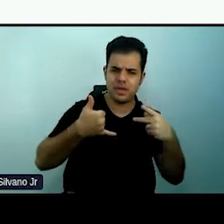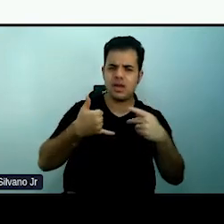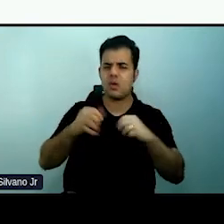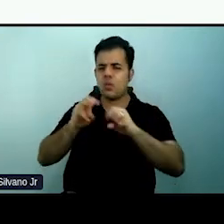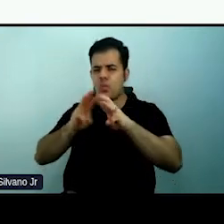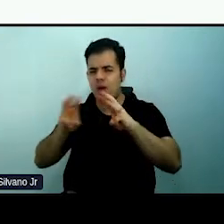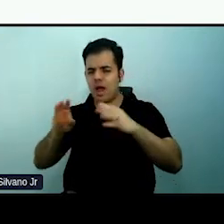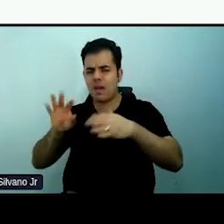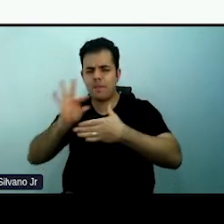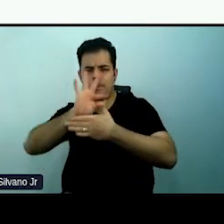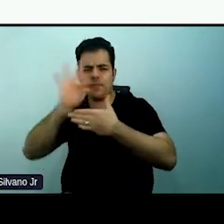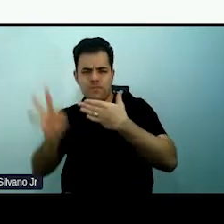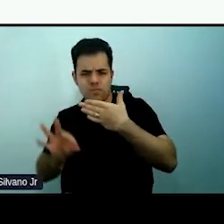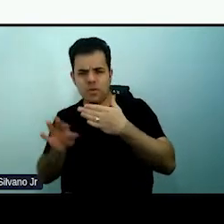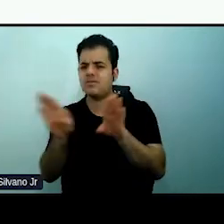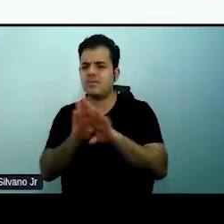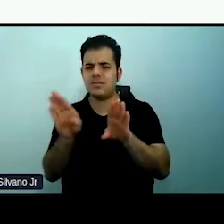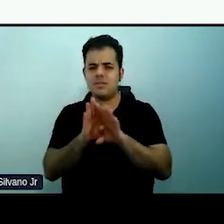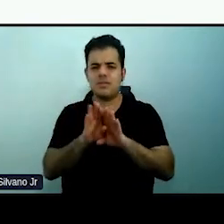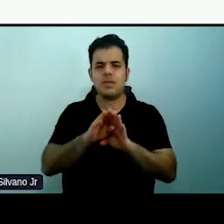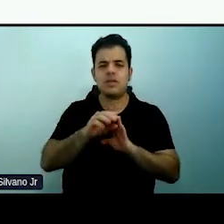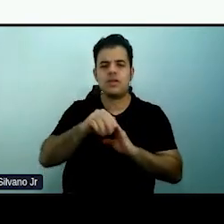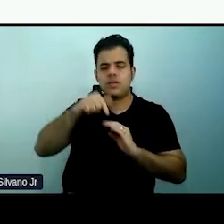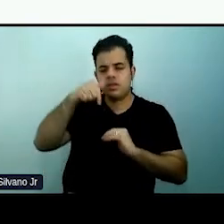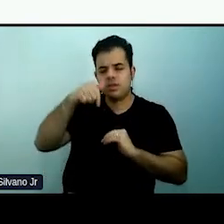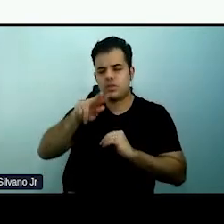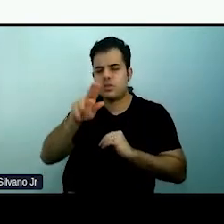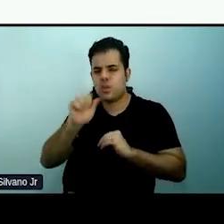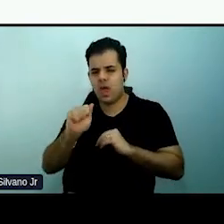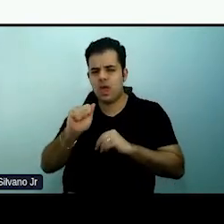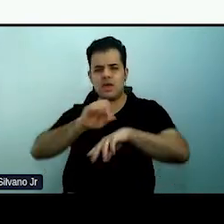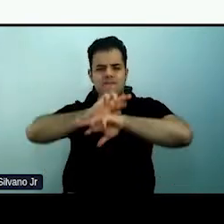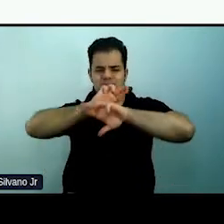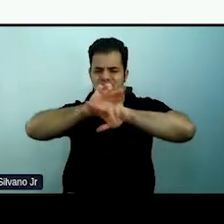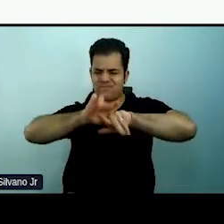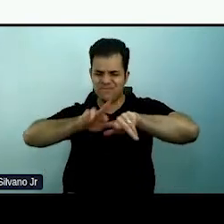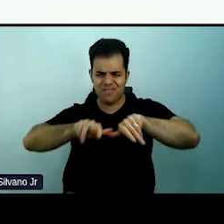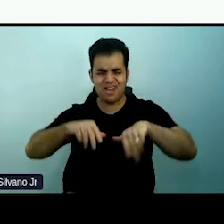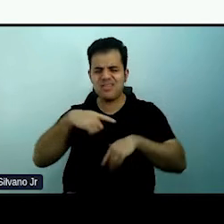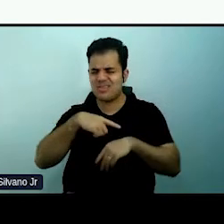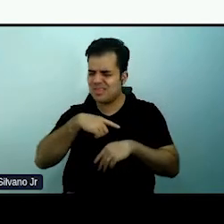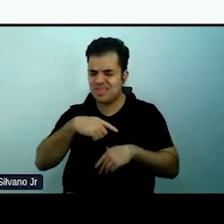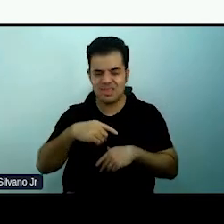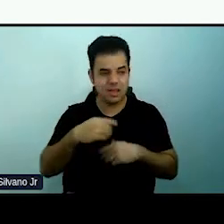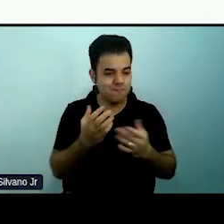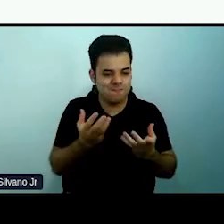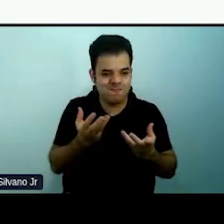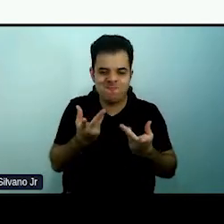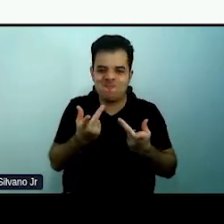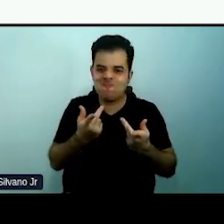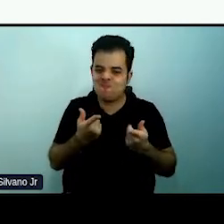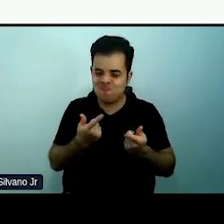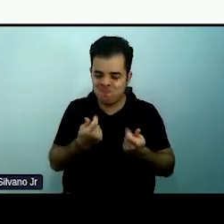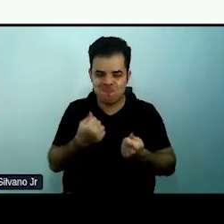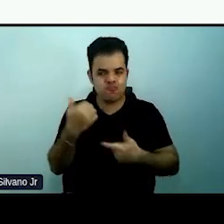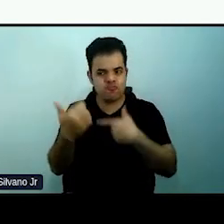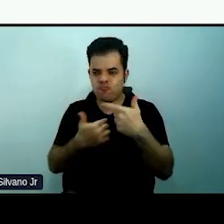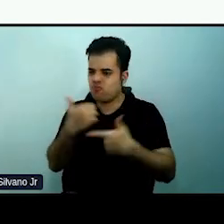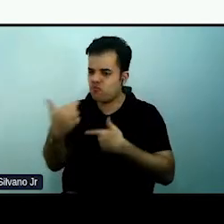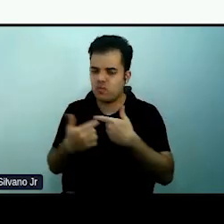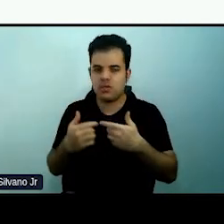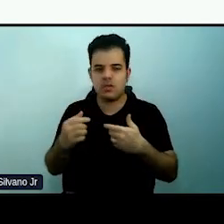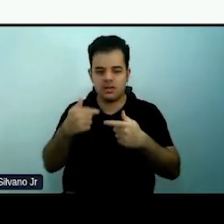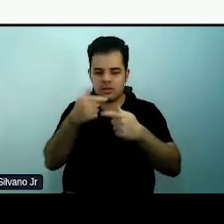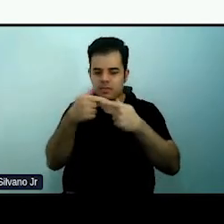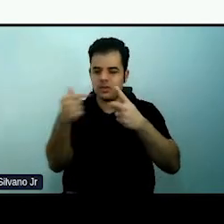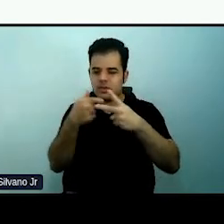front, tem QAs. Então, tem uma galera super engajada que a gente se reúne a cada 15 dias